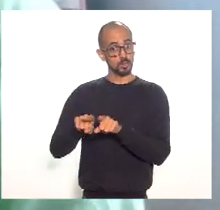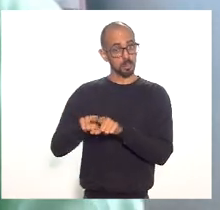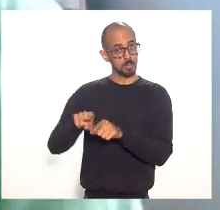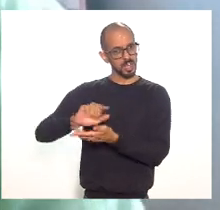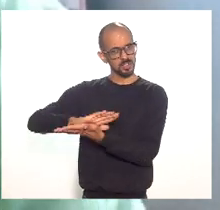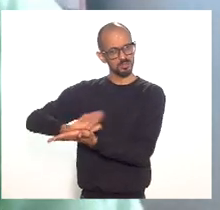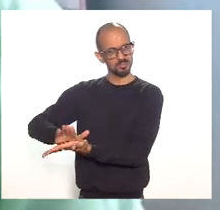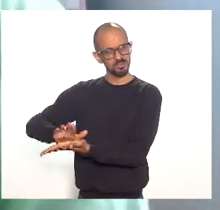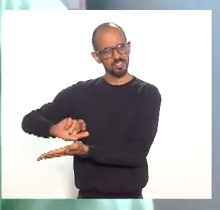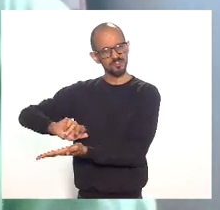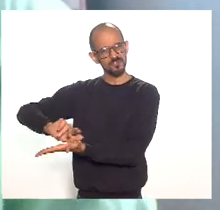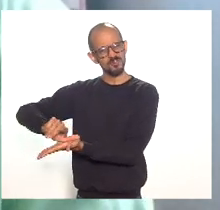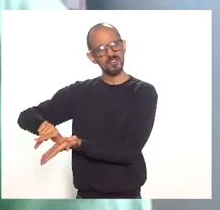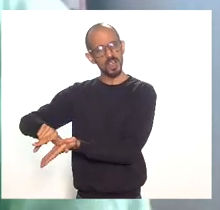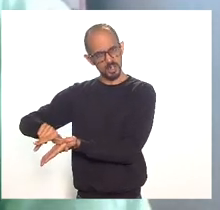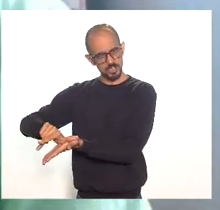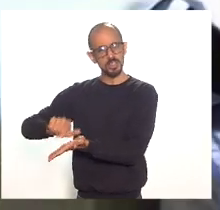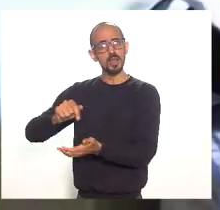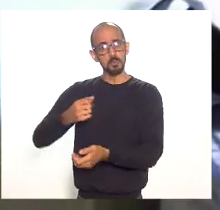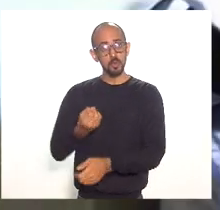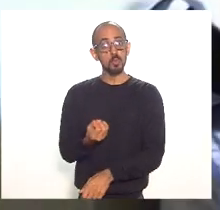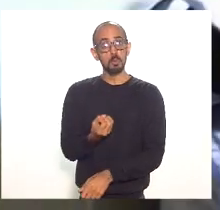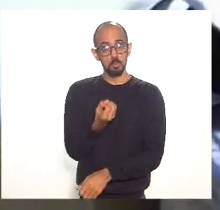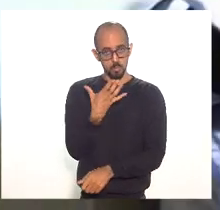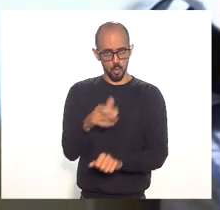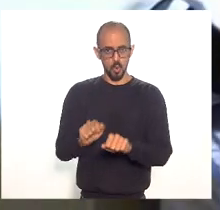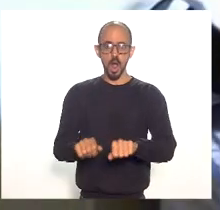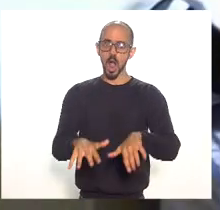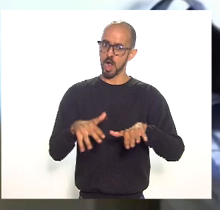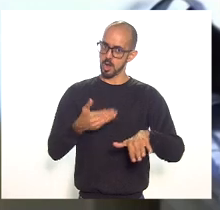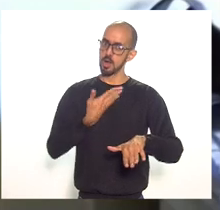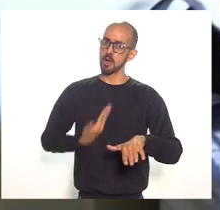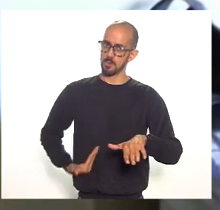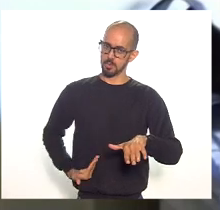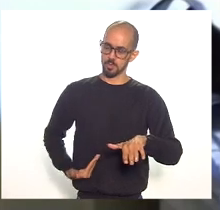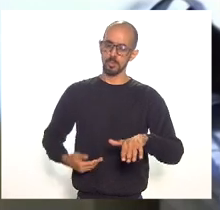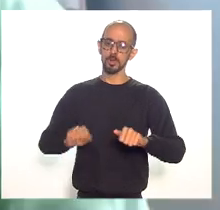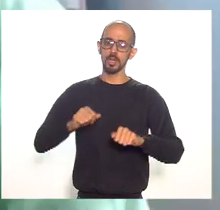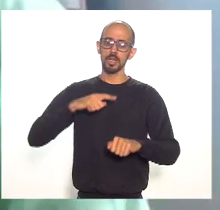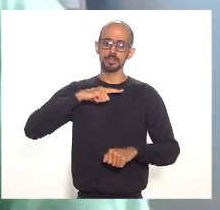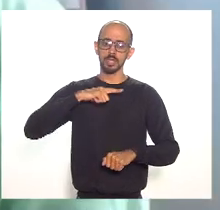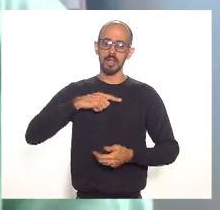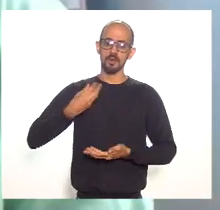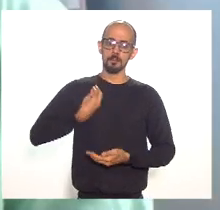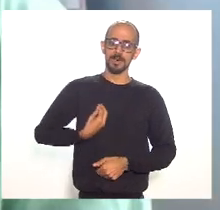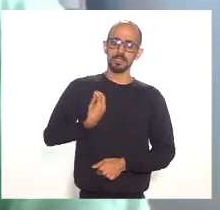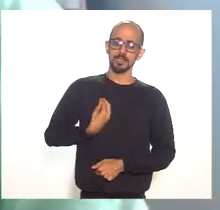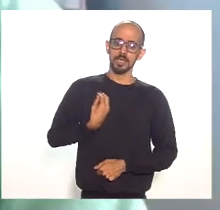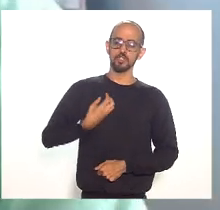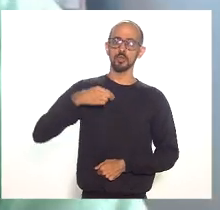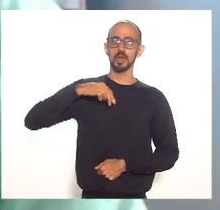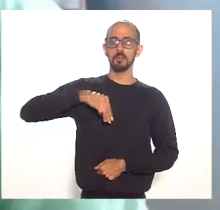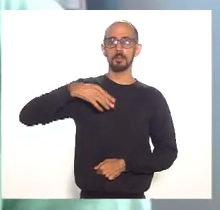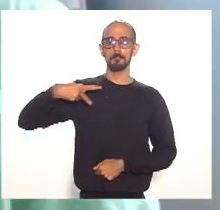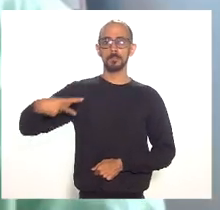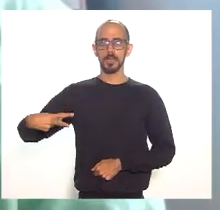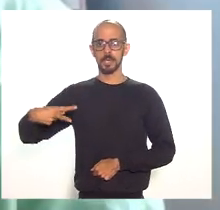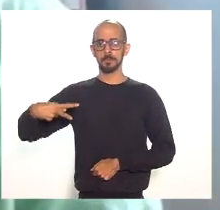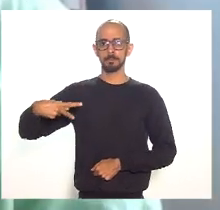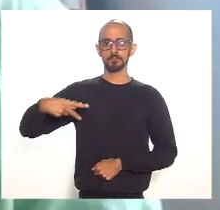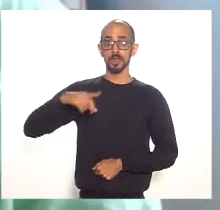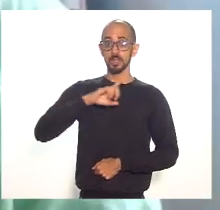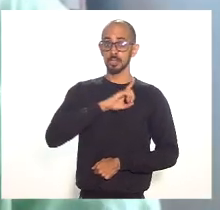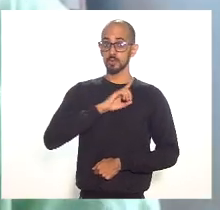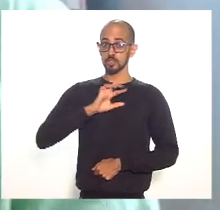Discriminações, muito boa. Nessa audiência pública estava o MP, a